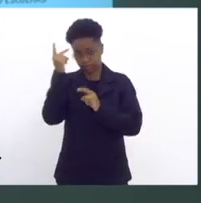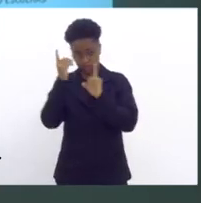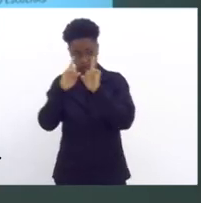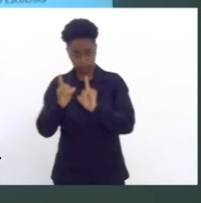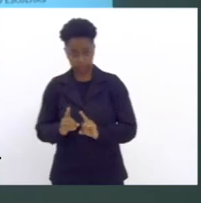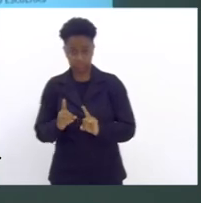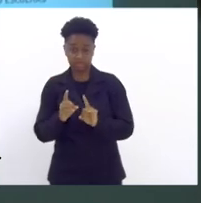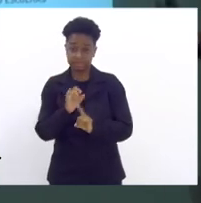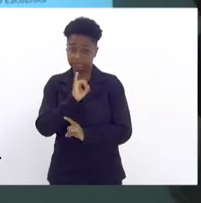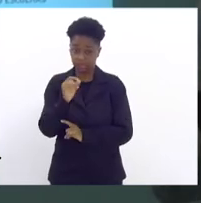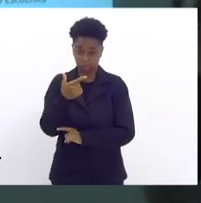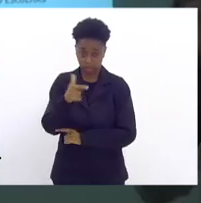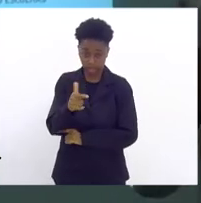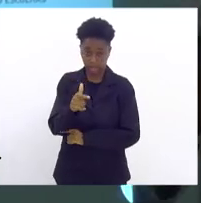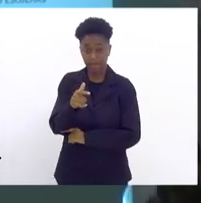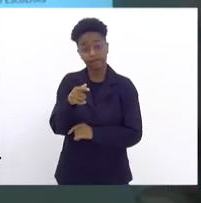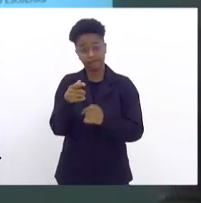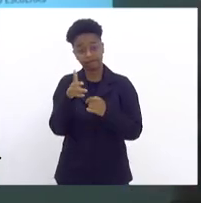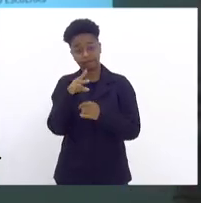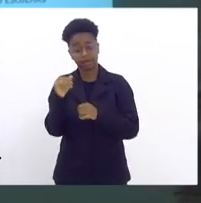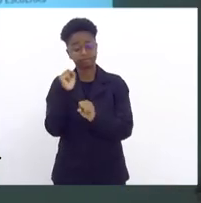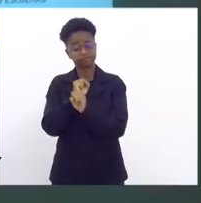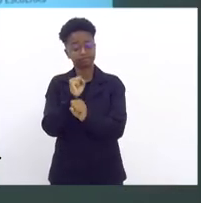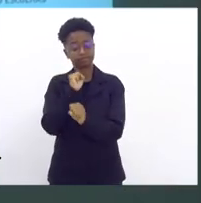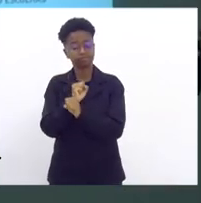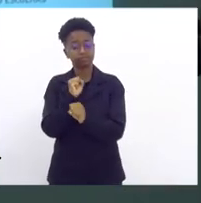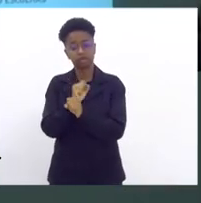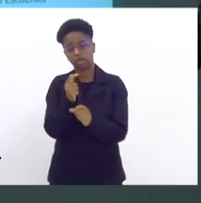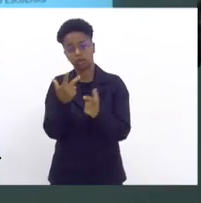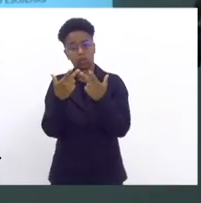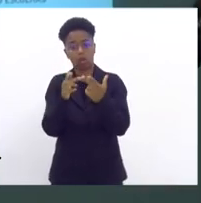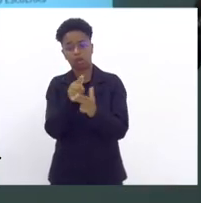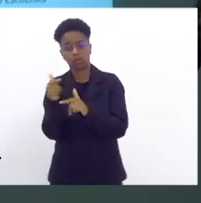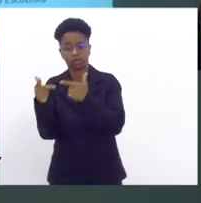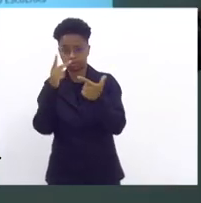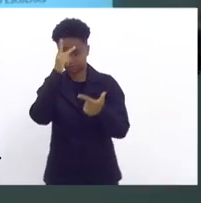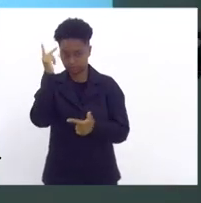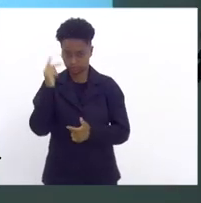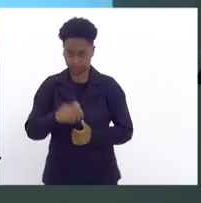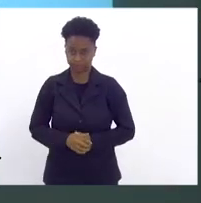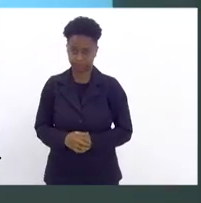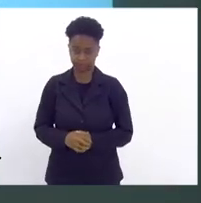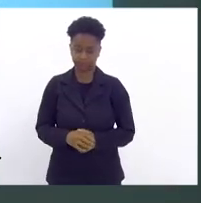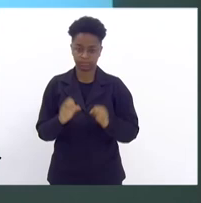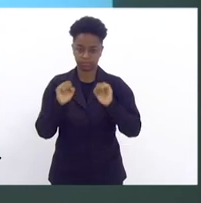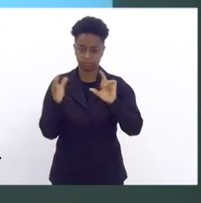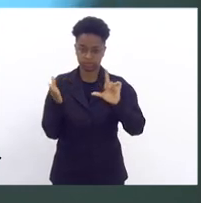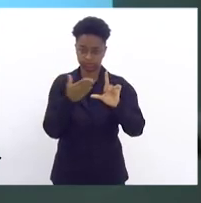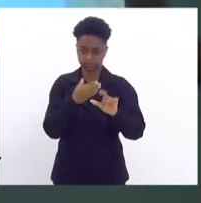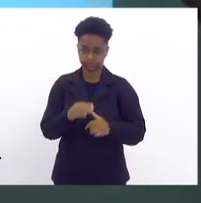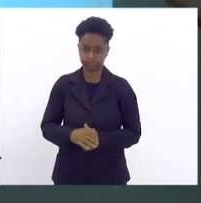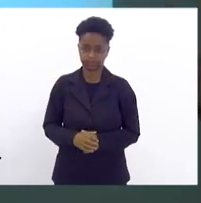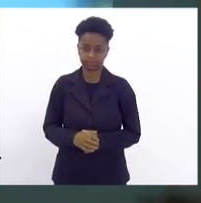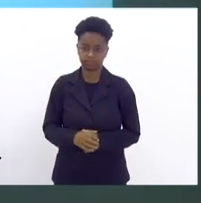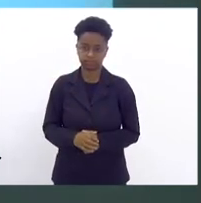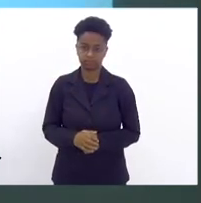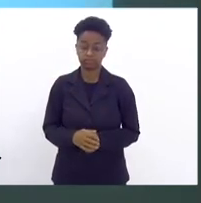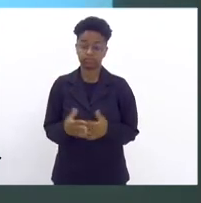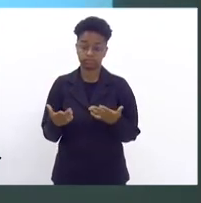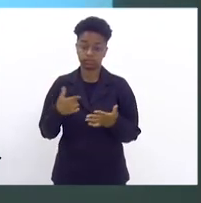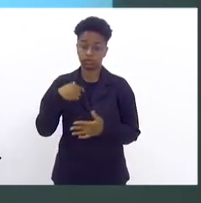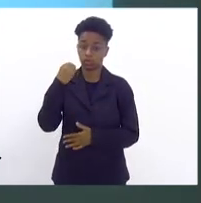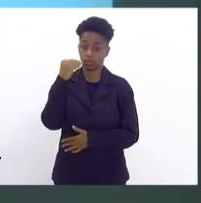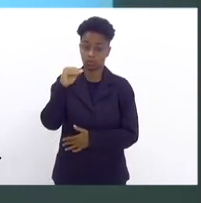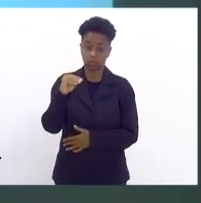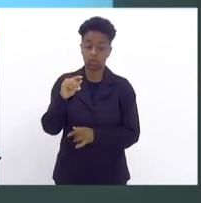e ela vai precisar se encaixar ali o que que é possível naquele momento pode passar e ali eu coloquei o que a gente